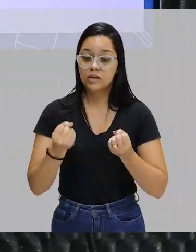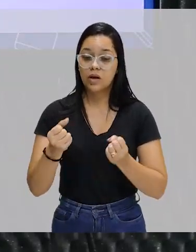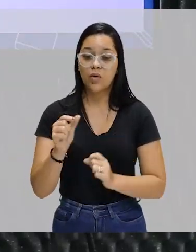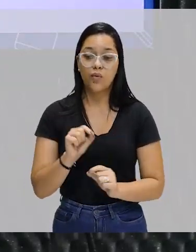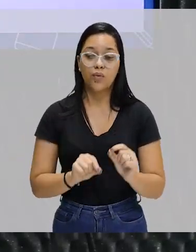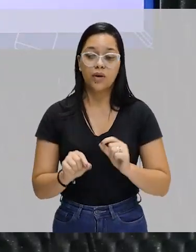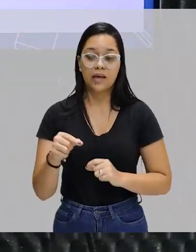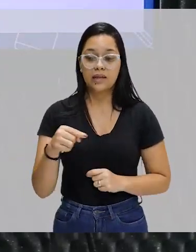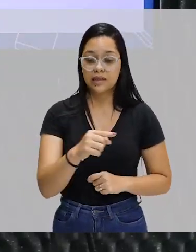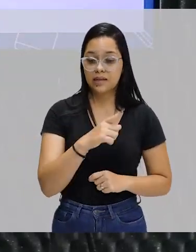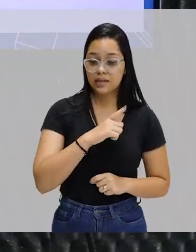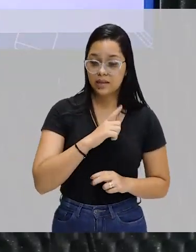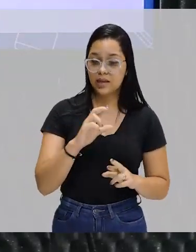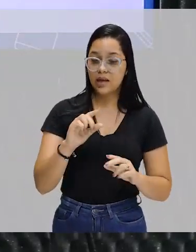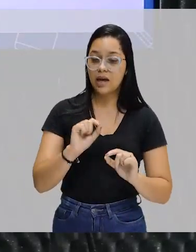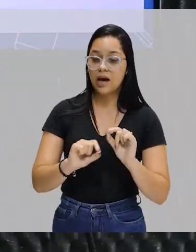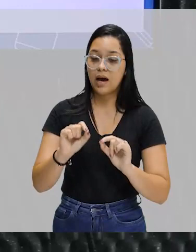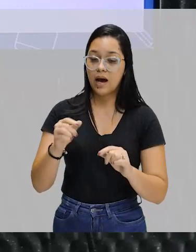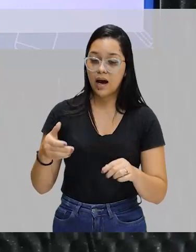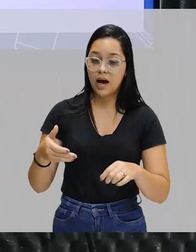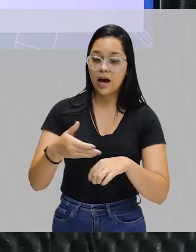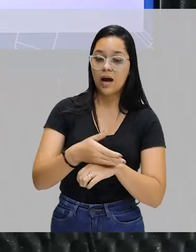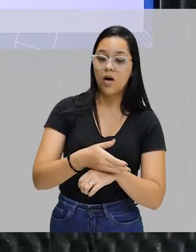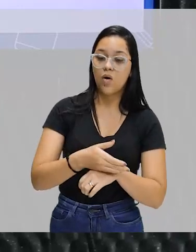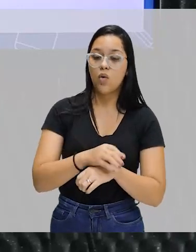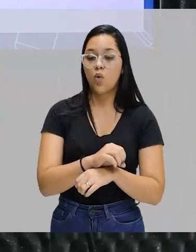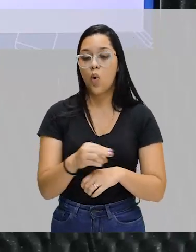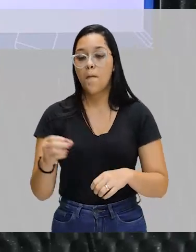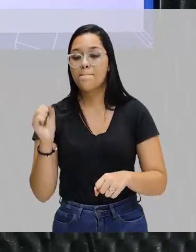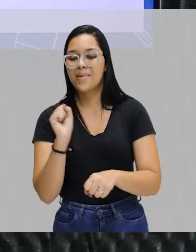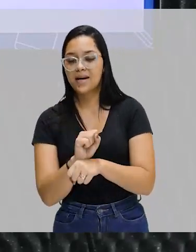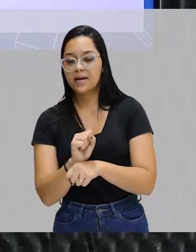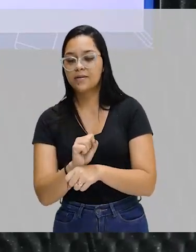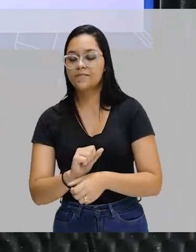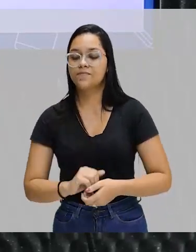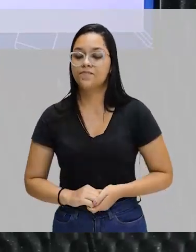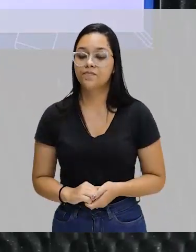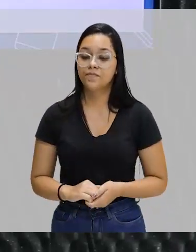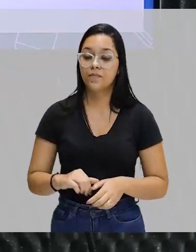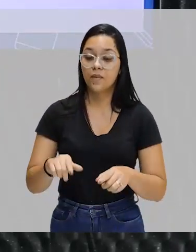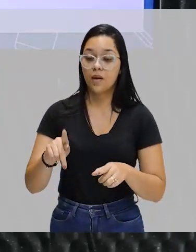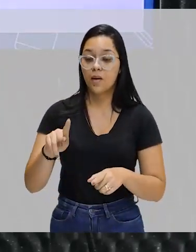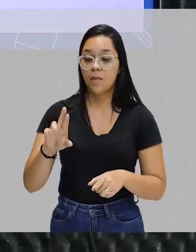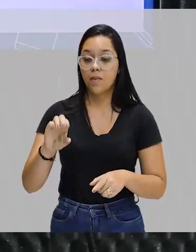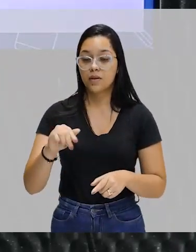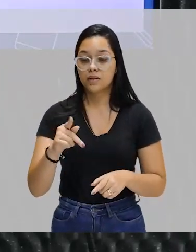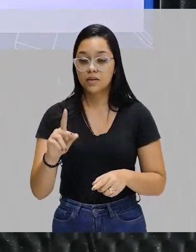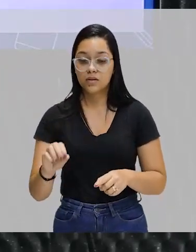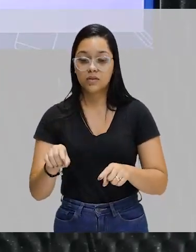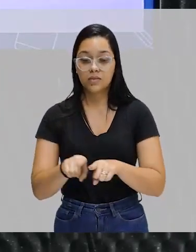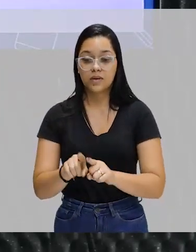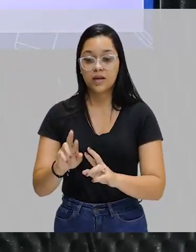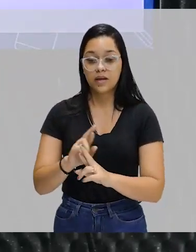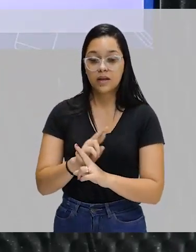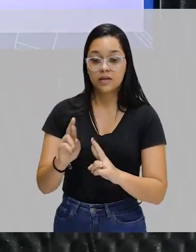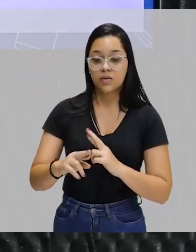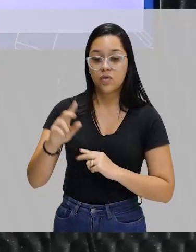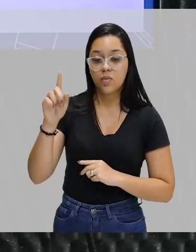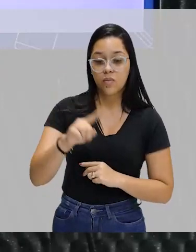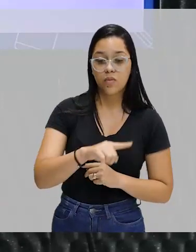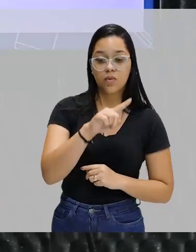sustentar, enquanto susta se refere a interromper ou suspender algo. Proscrição também tem a ver com